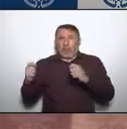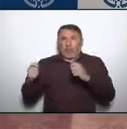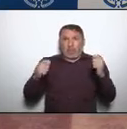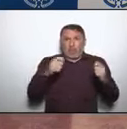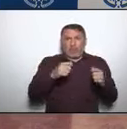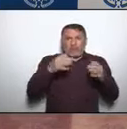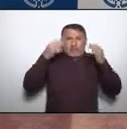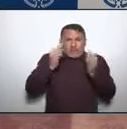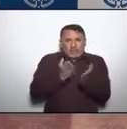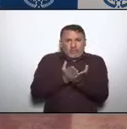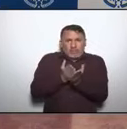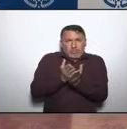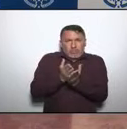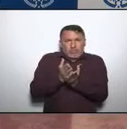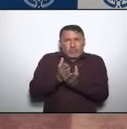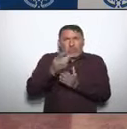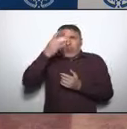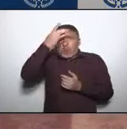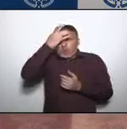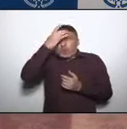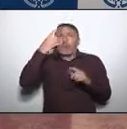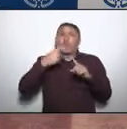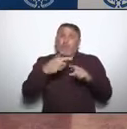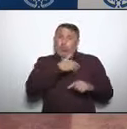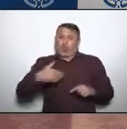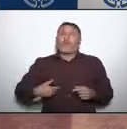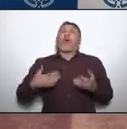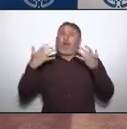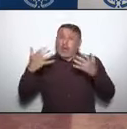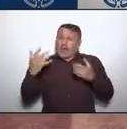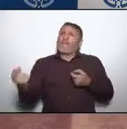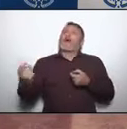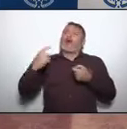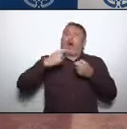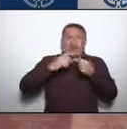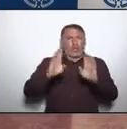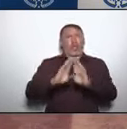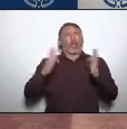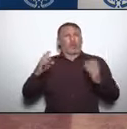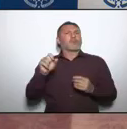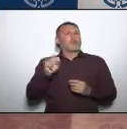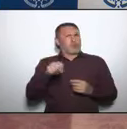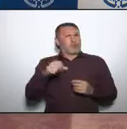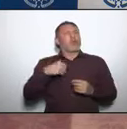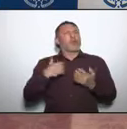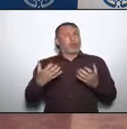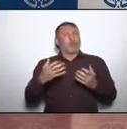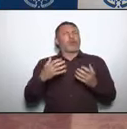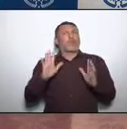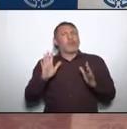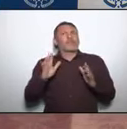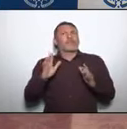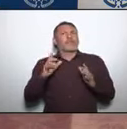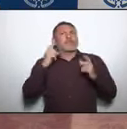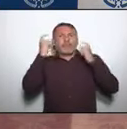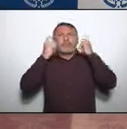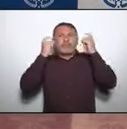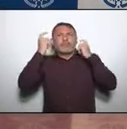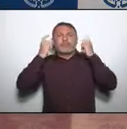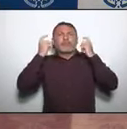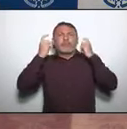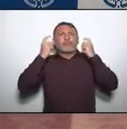disciplina, mais do que ninguém a gente quer voltar à atividade. O que nós estamos colhendo hoje nós temos hoje um crescimento